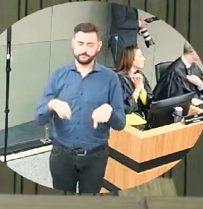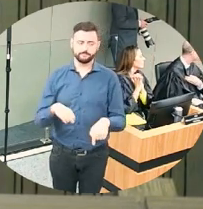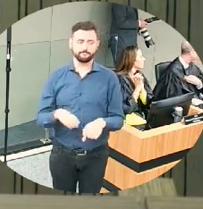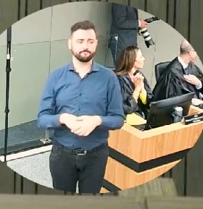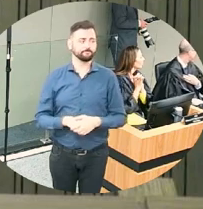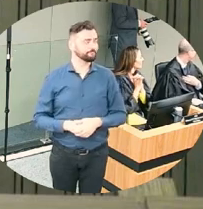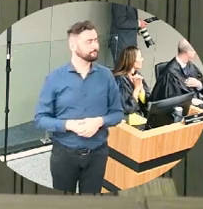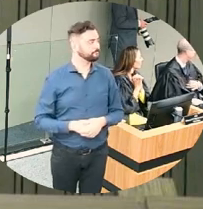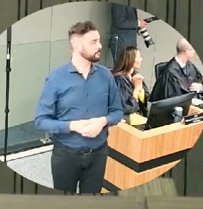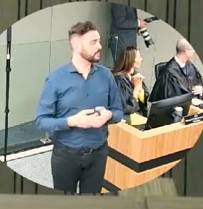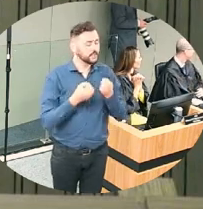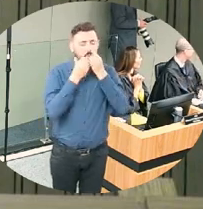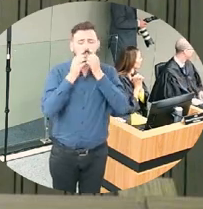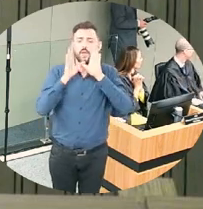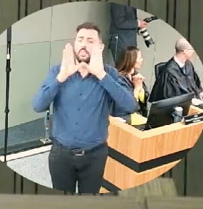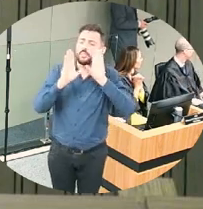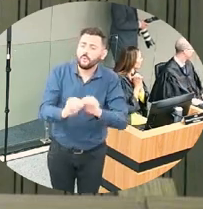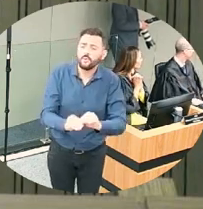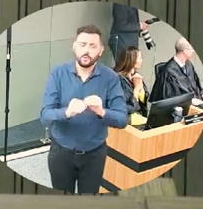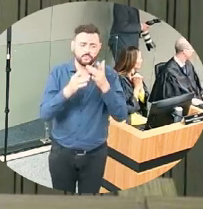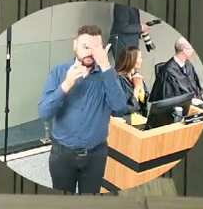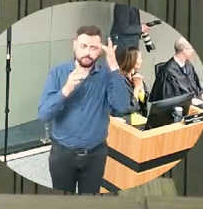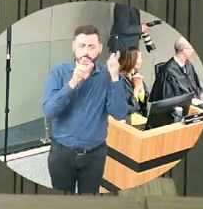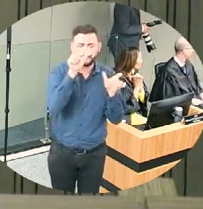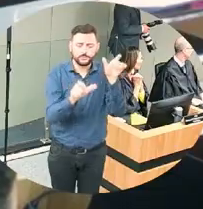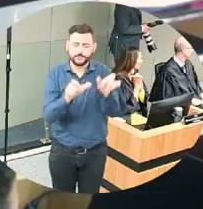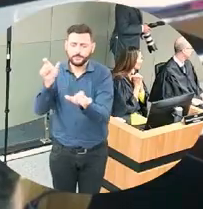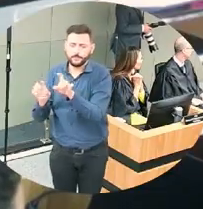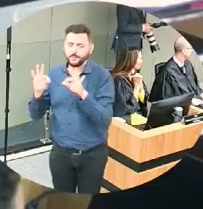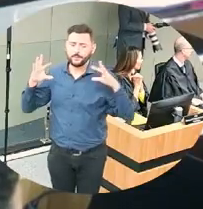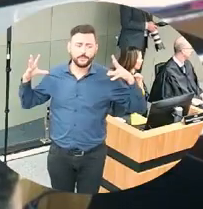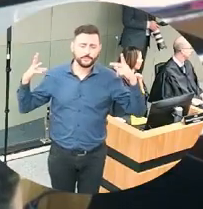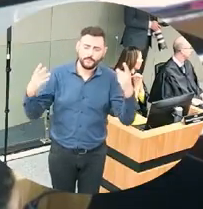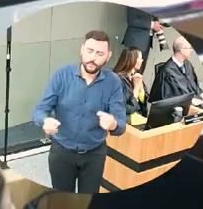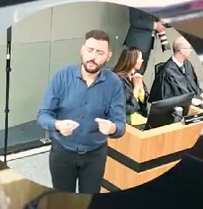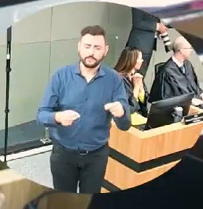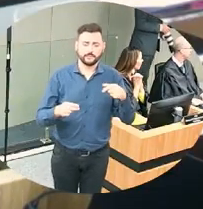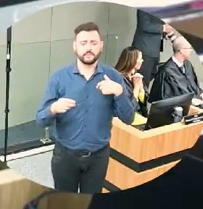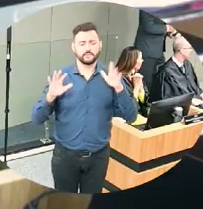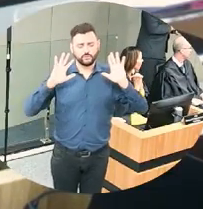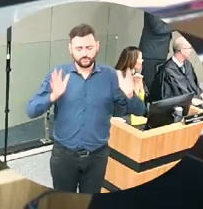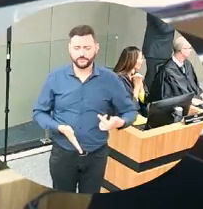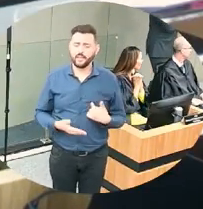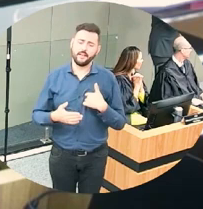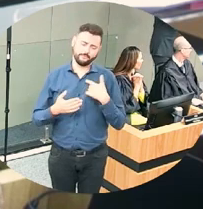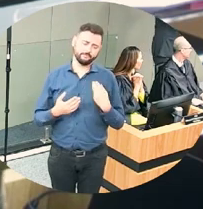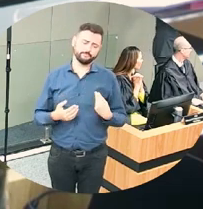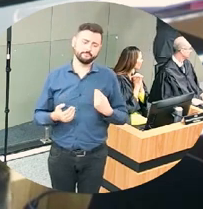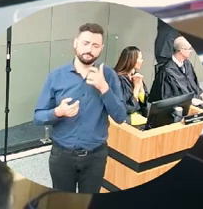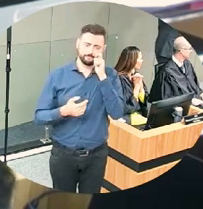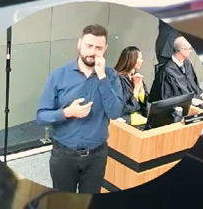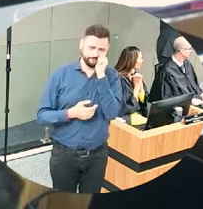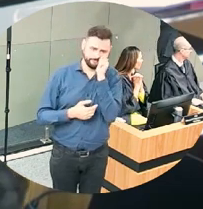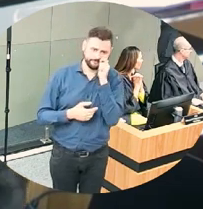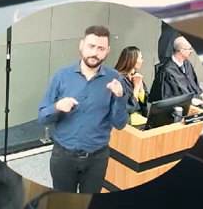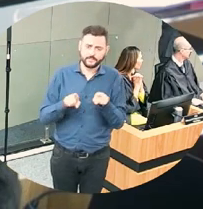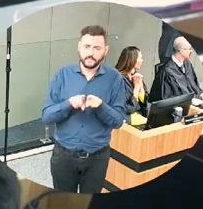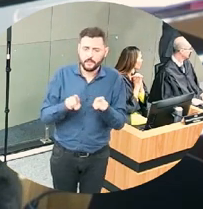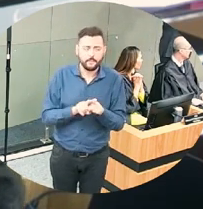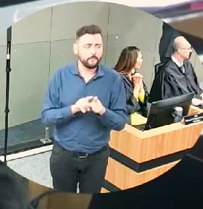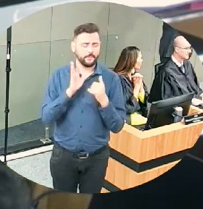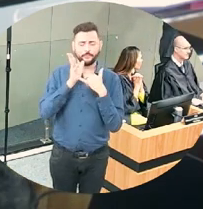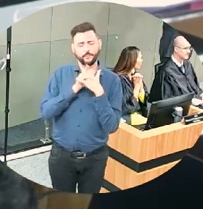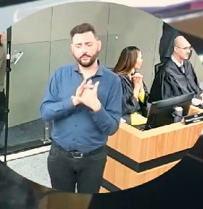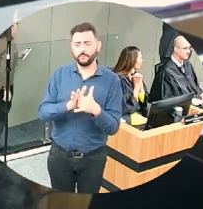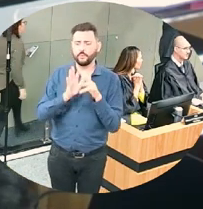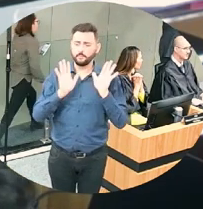menegat muito boa noite a Todas aquelas pessoas aqui presentes que nos acompanham pelos canais institucionais meus especiais